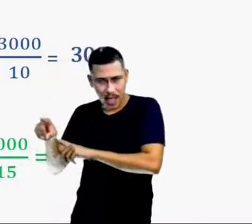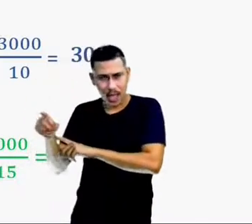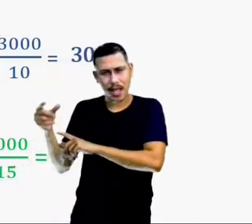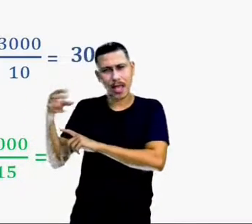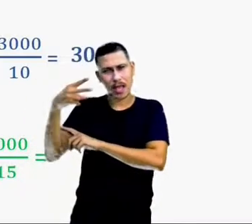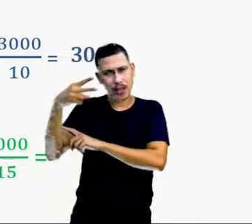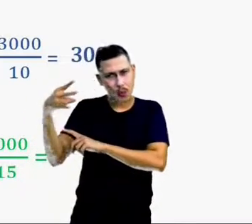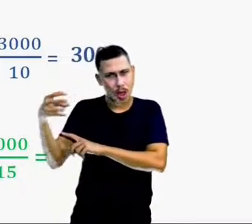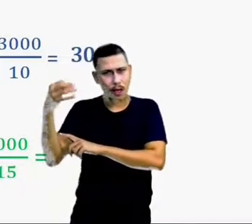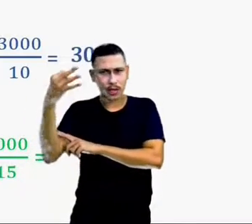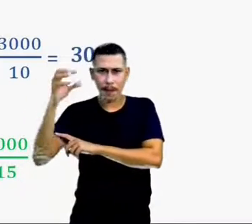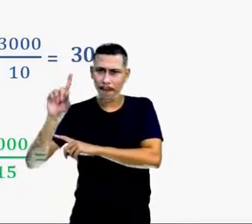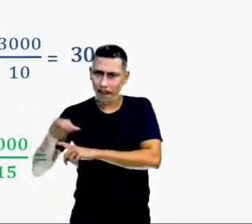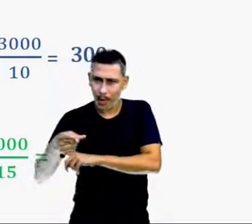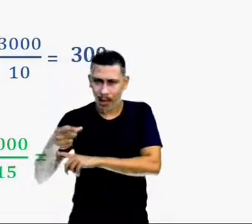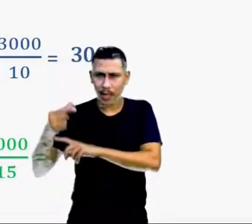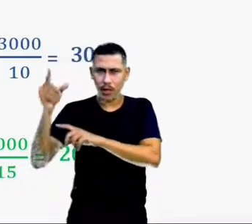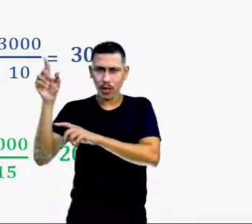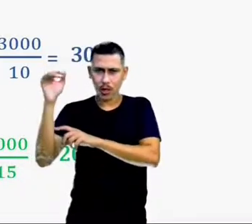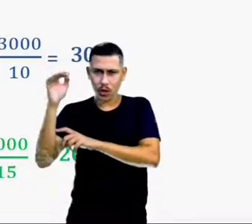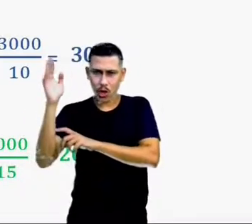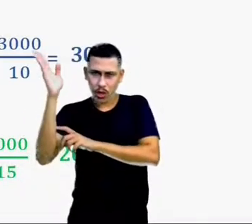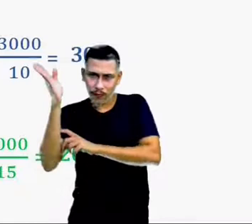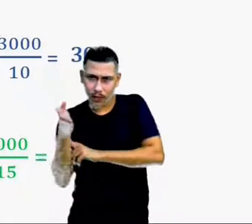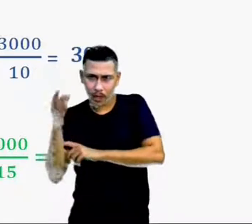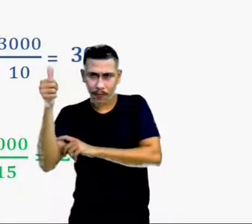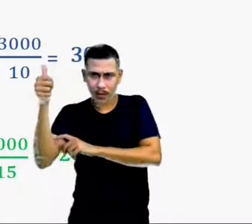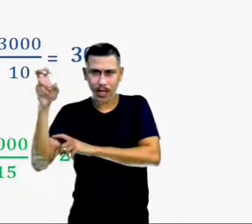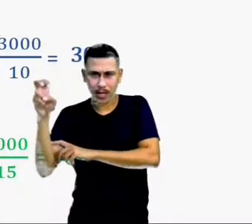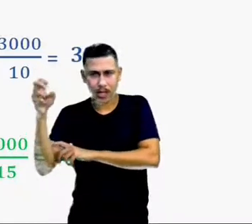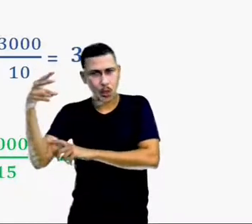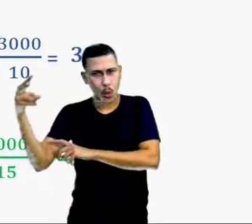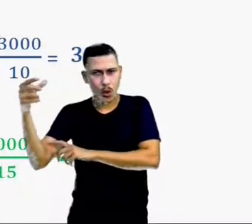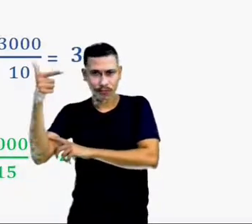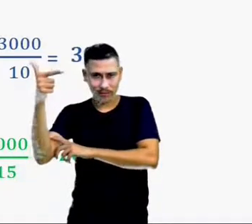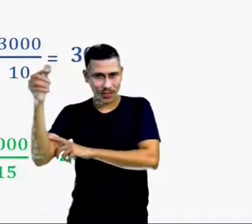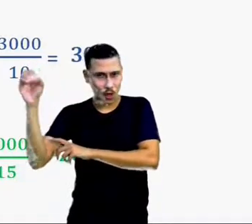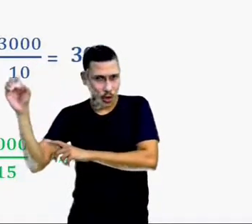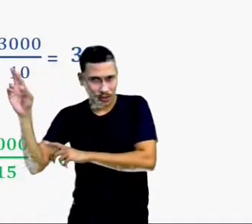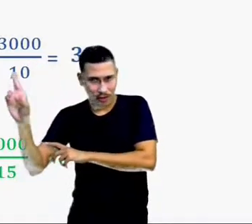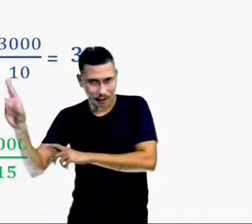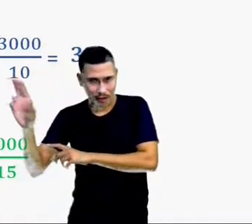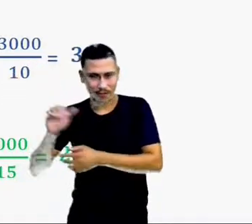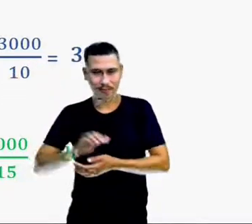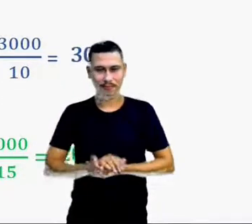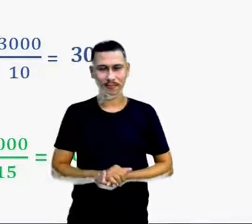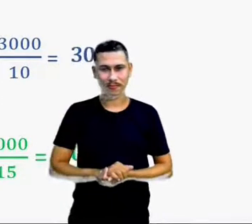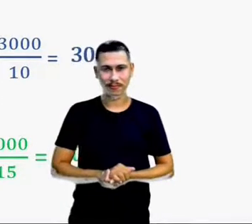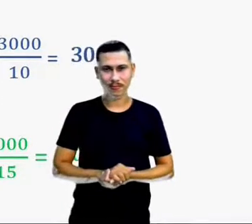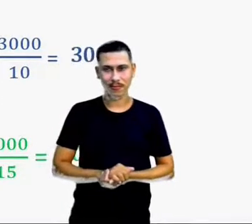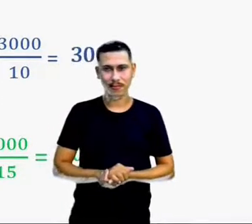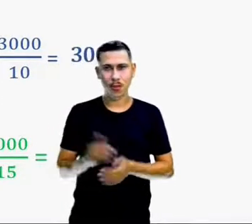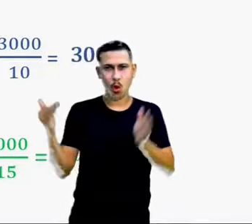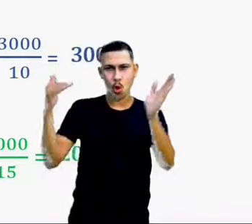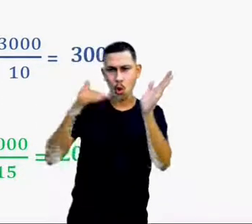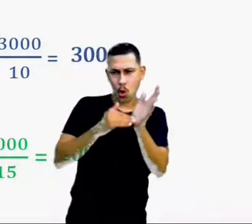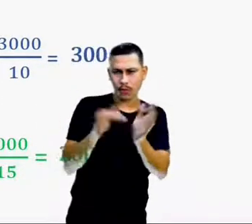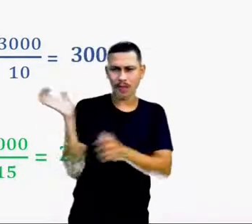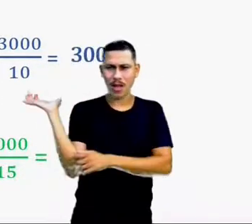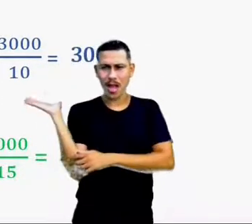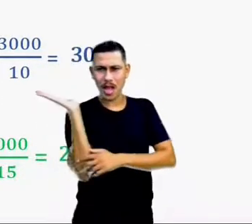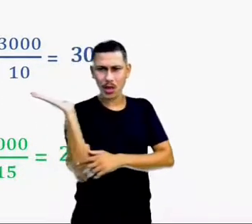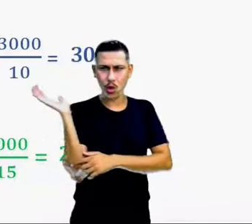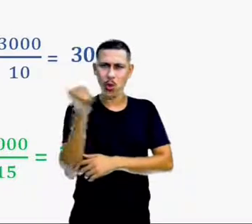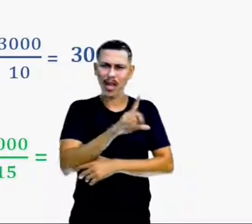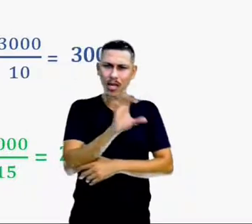é igual a 3 mil dividido por 15, igual a 200 reais. O último garçom só vai ganhar